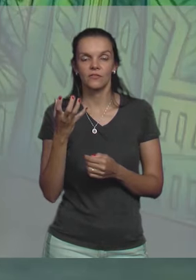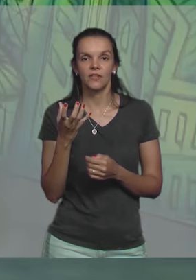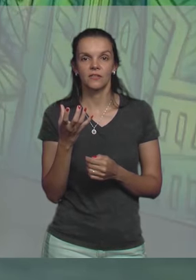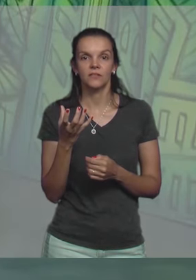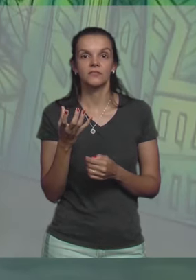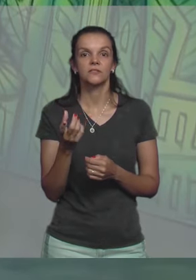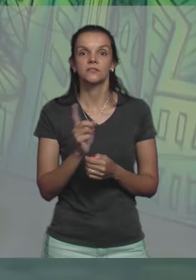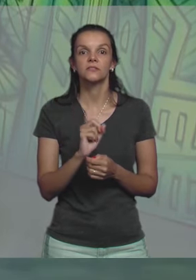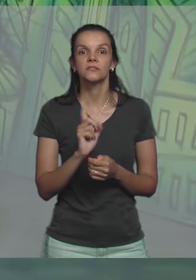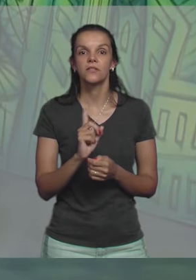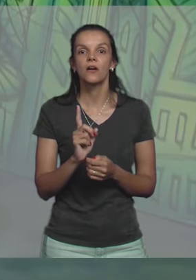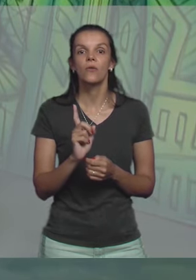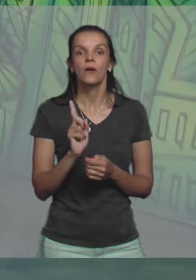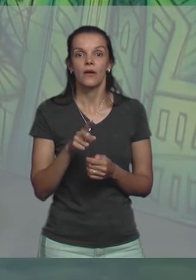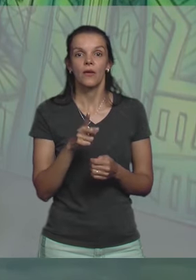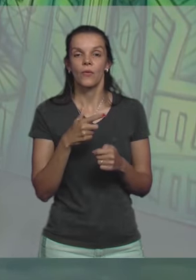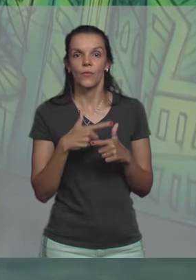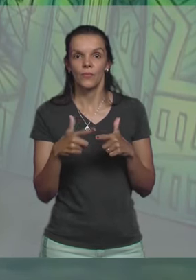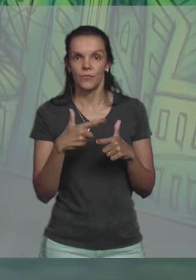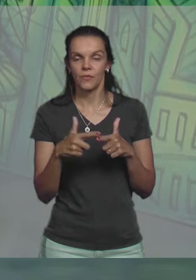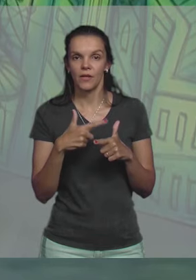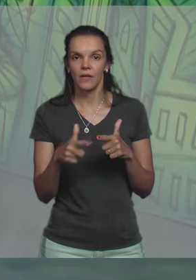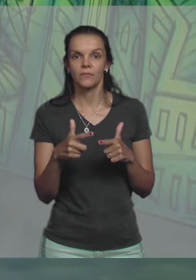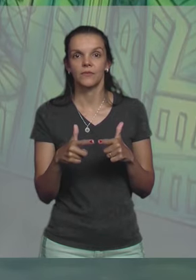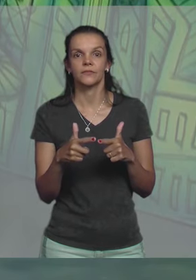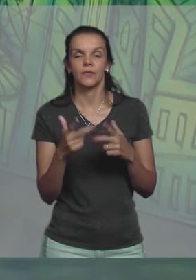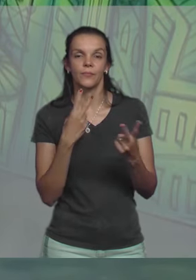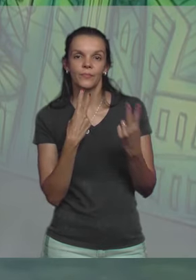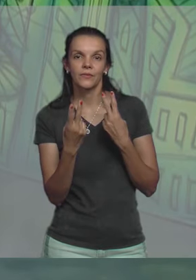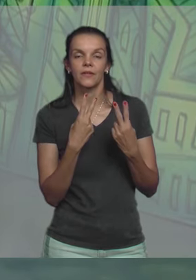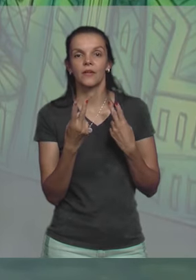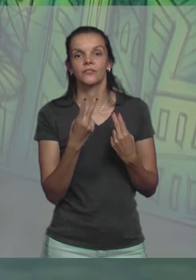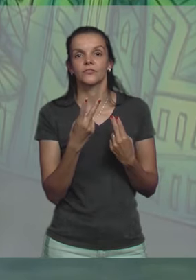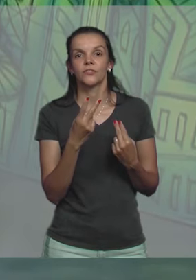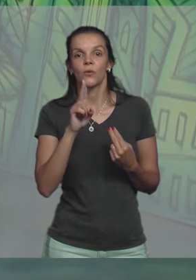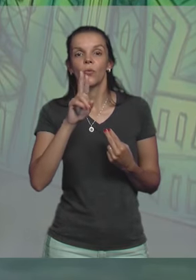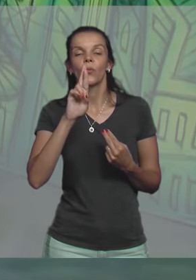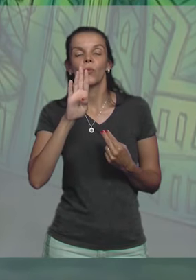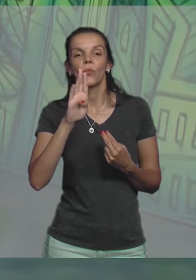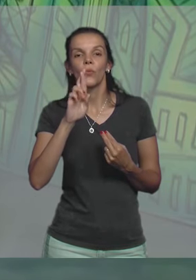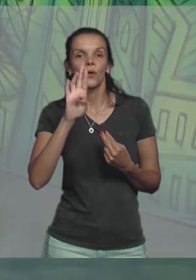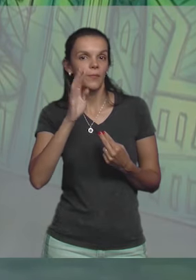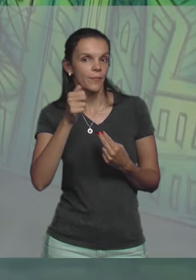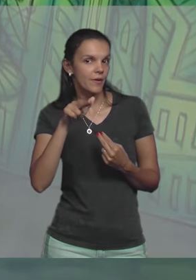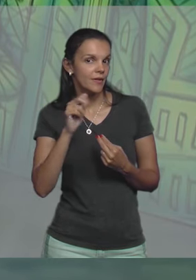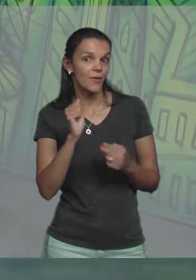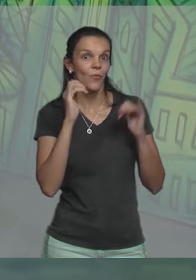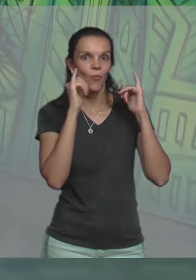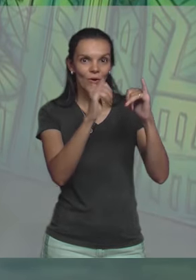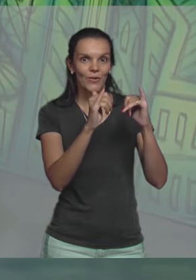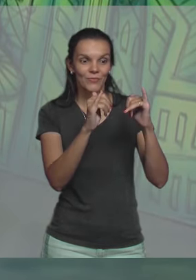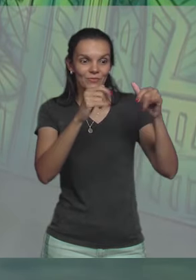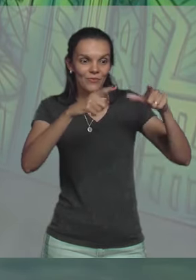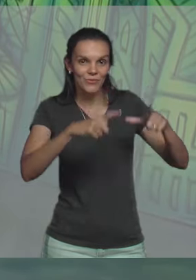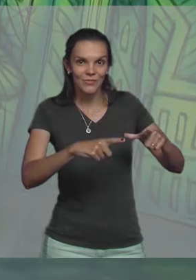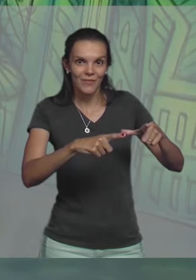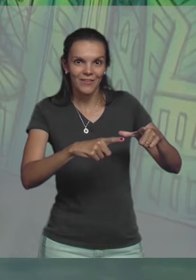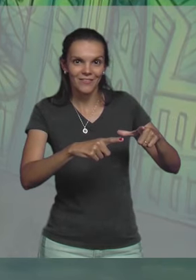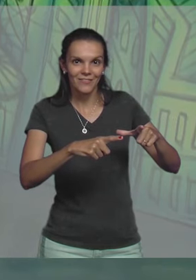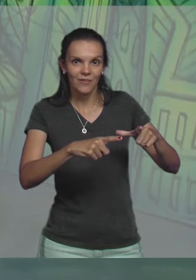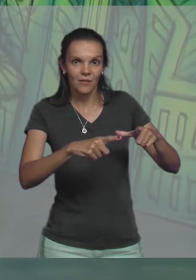verdade, acabamos criando um grande problema da mobilidade urbana. O espaço ocupado por um ônibus, ele é muito menor